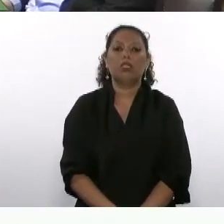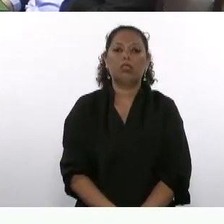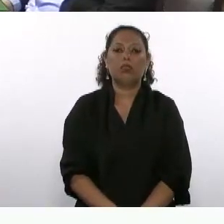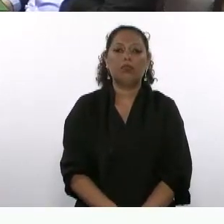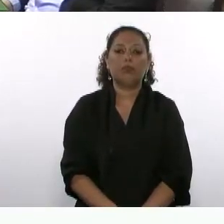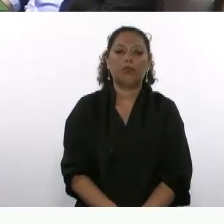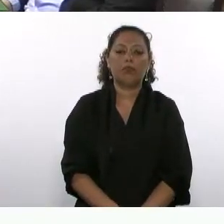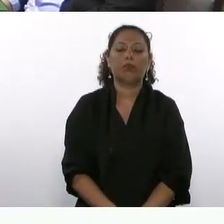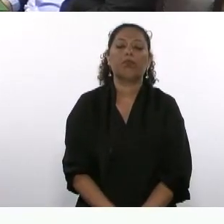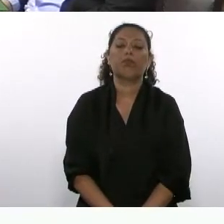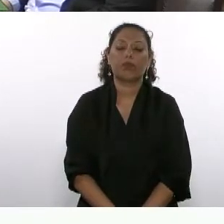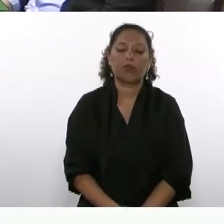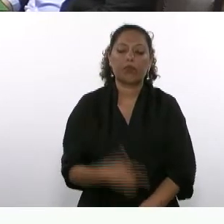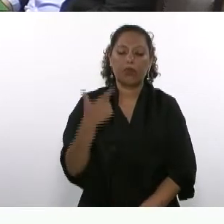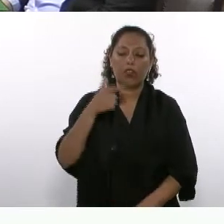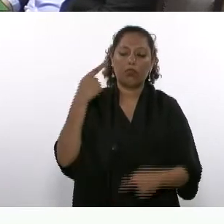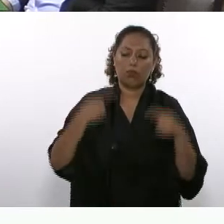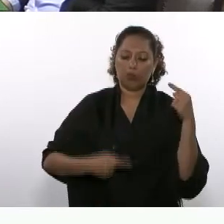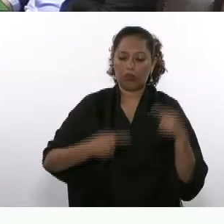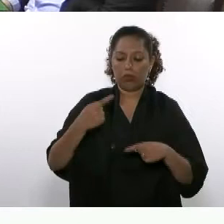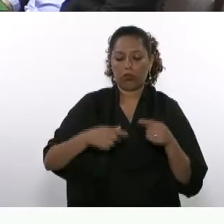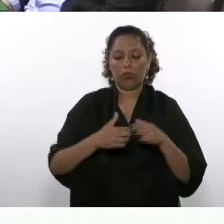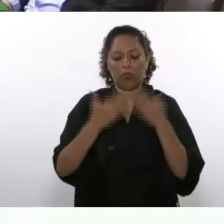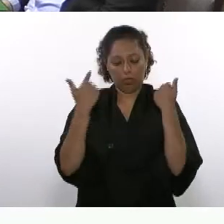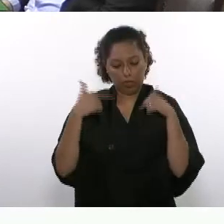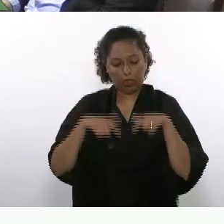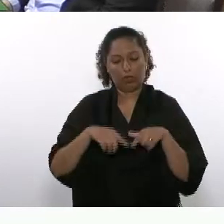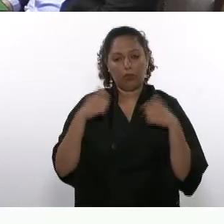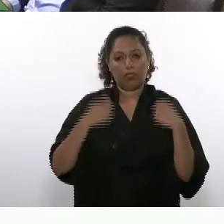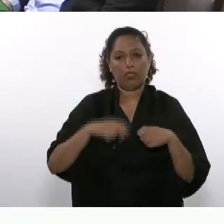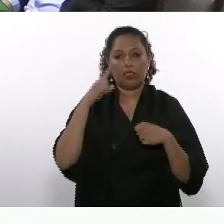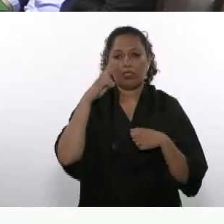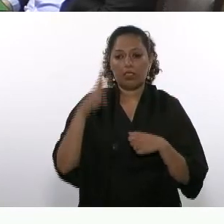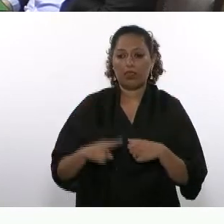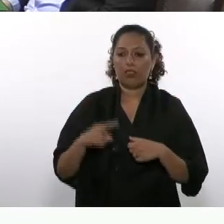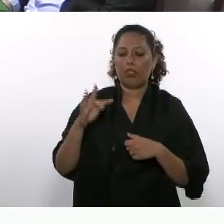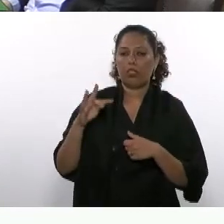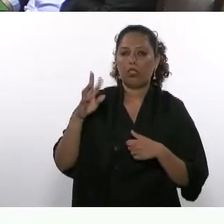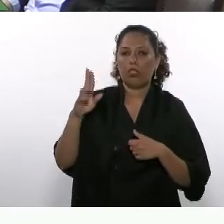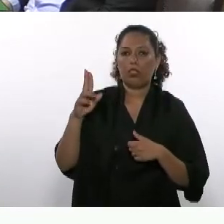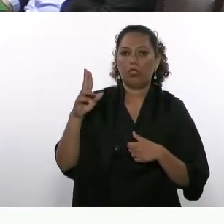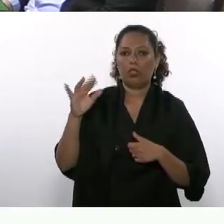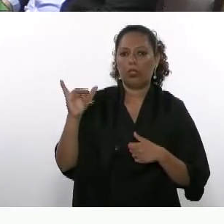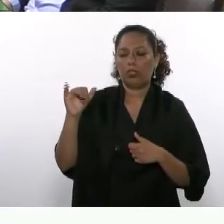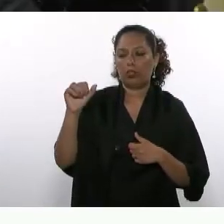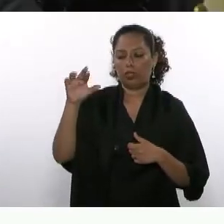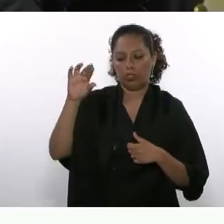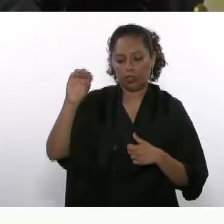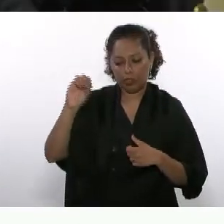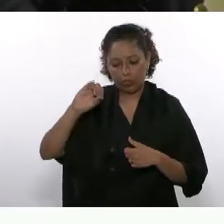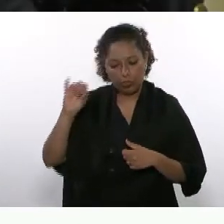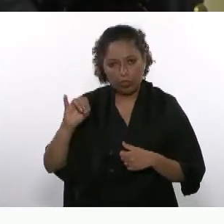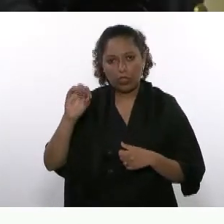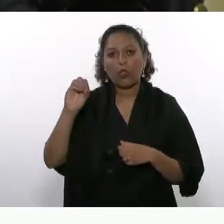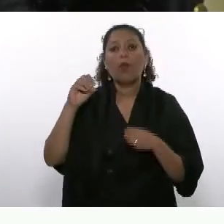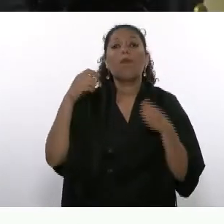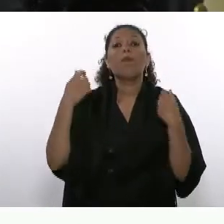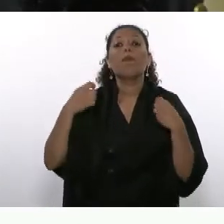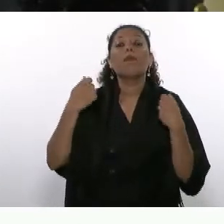Que, aliás, é uma outra discussão que essa casa precisa enfrentar, da real necessidade da Turisrio. Porque me parece, numa primeira